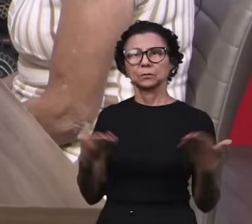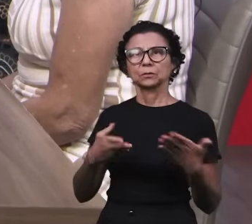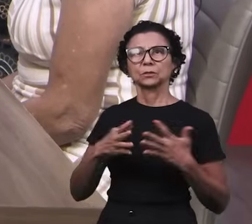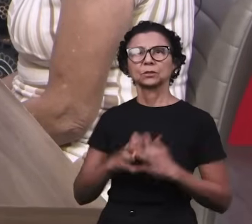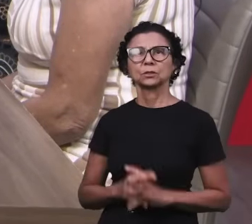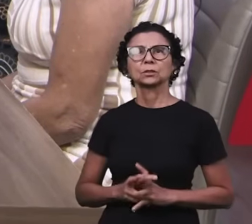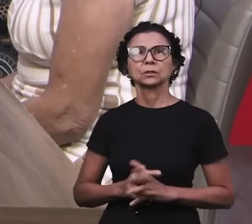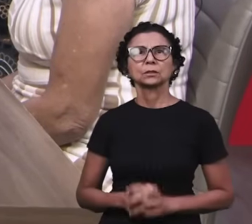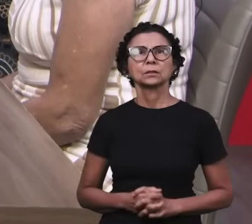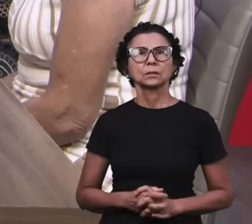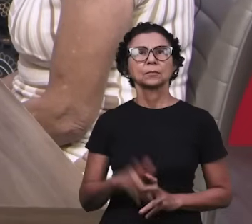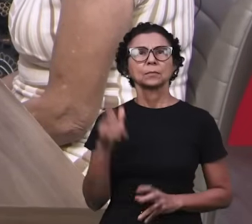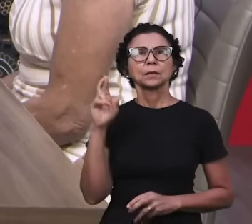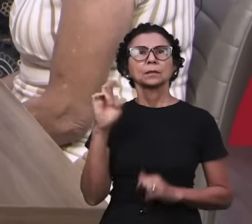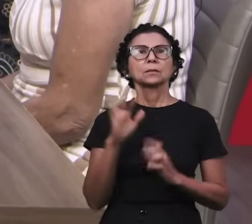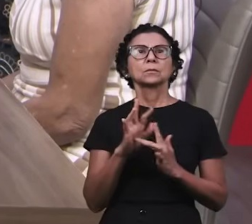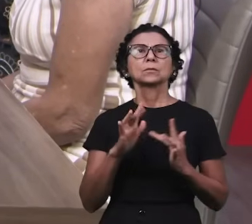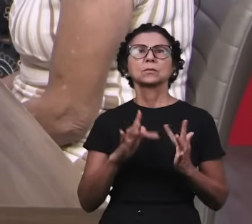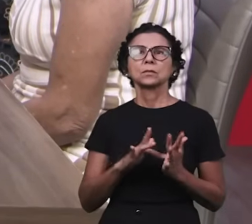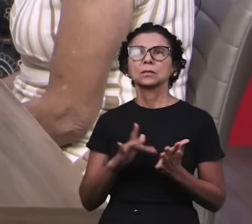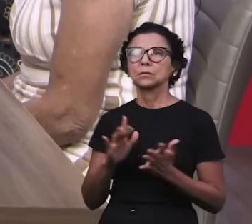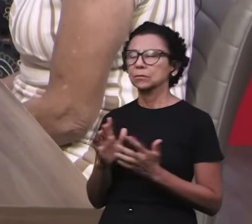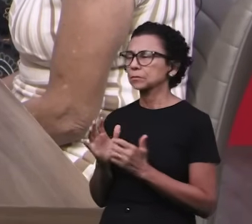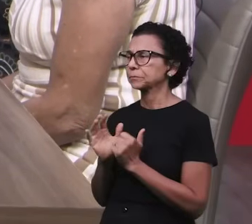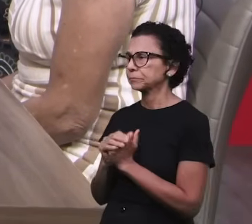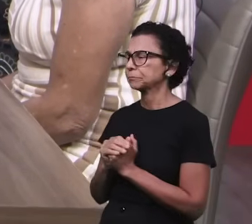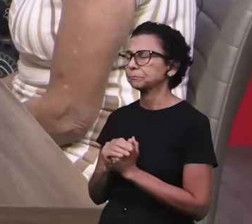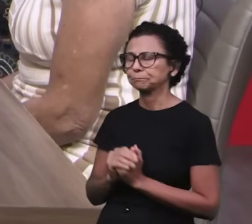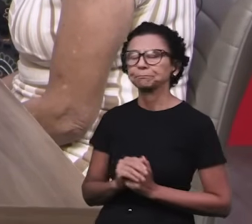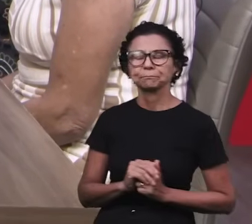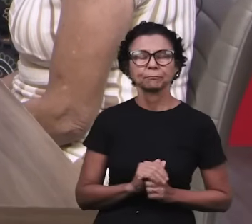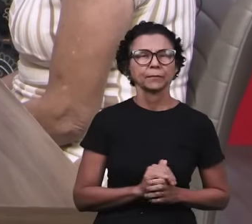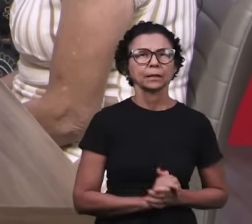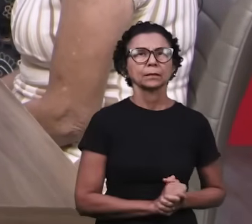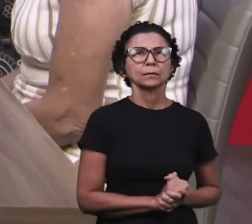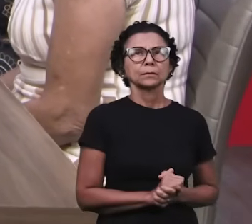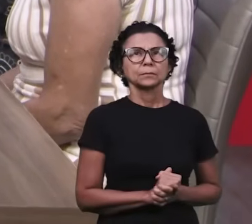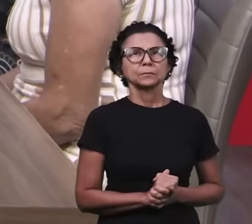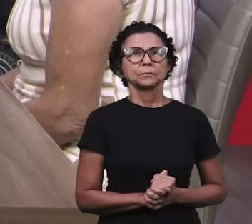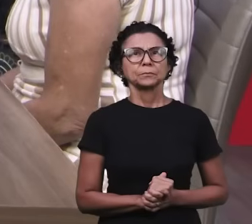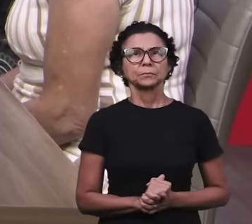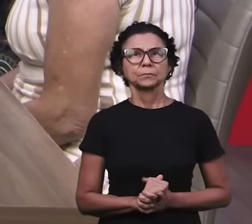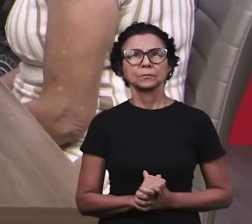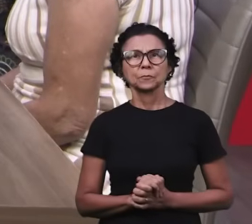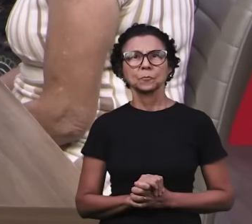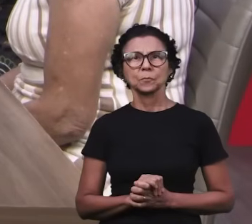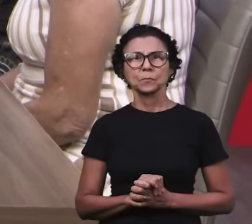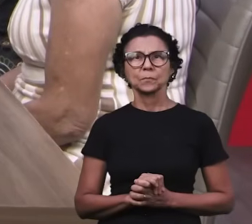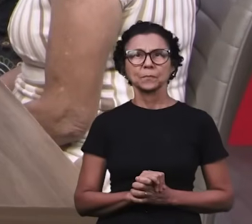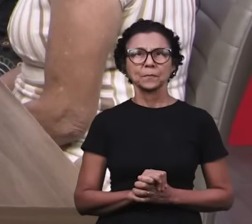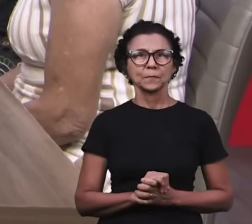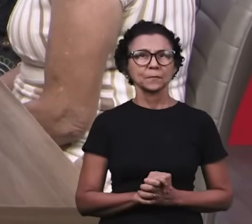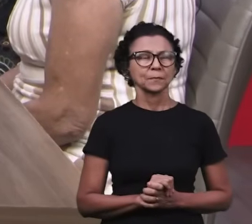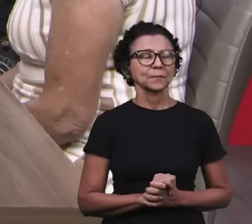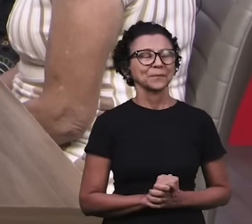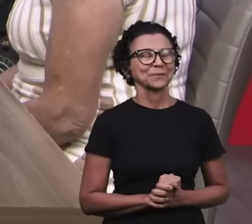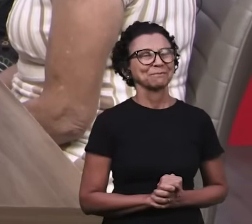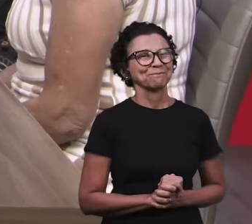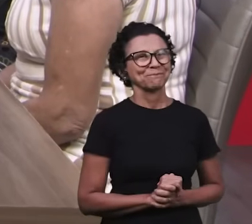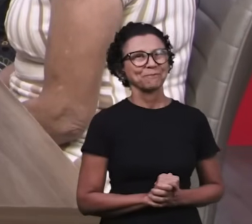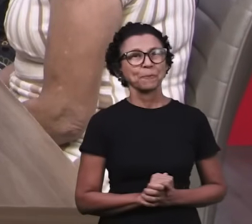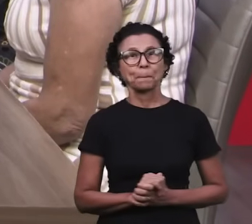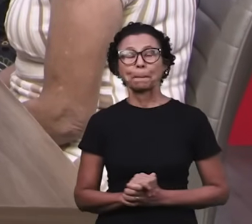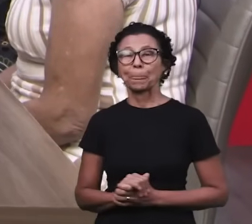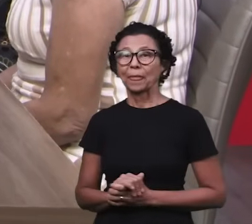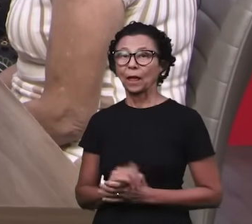Amém. Senhor. Amém. Pai do Senhor. Uma alegria agora retomar esse